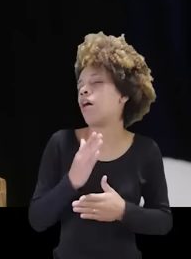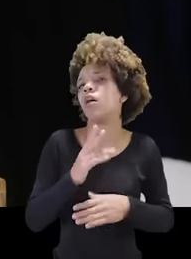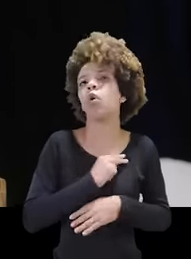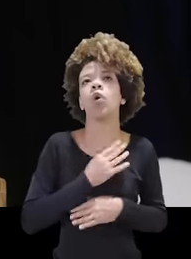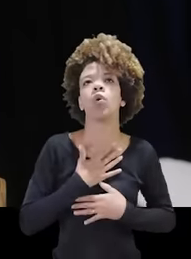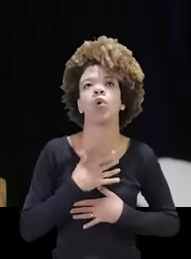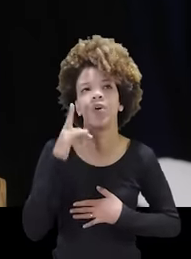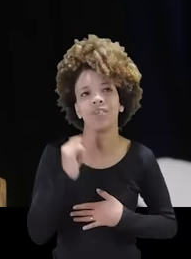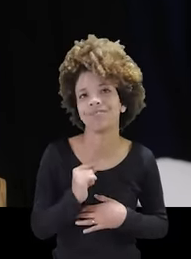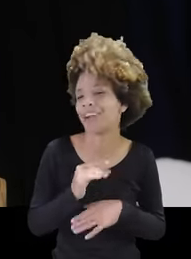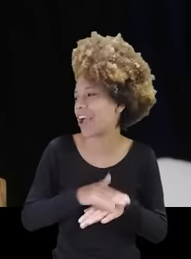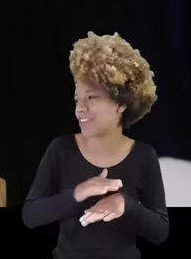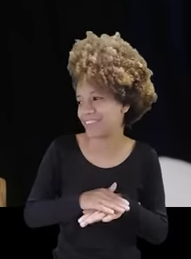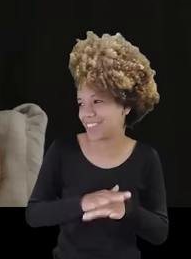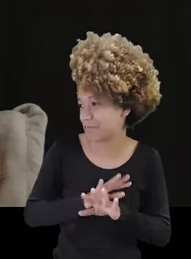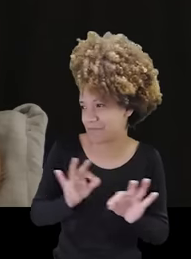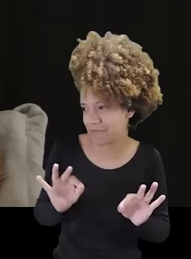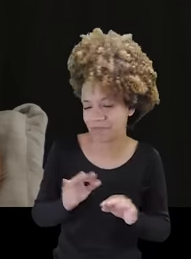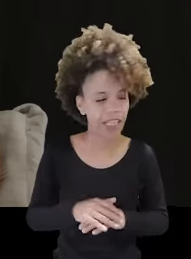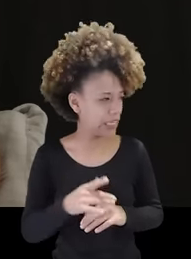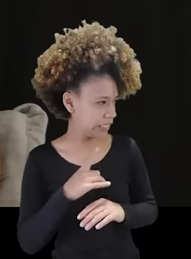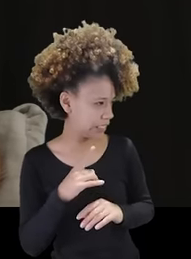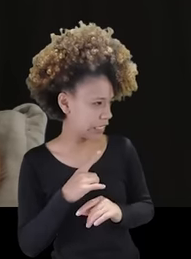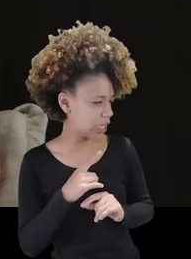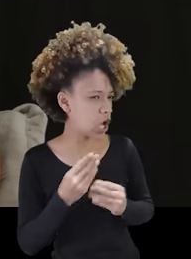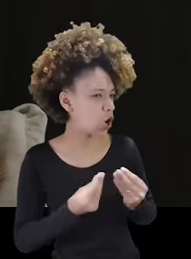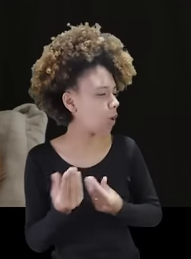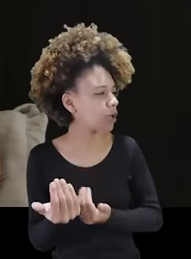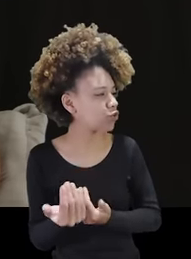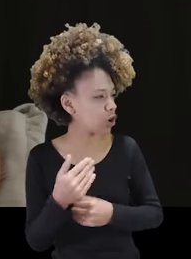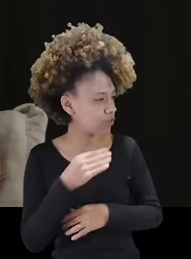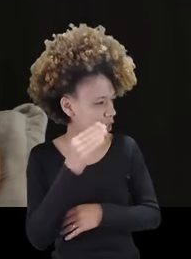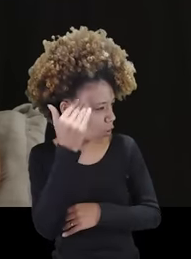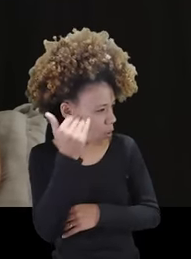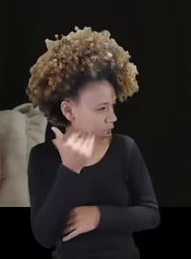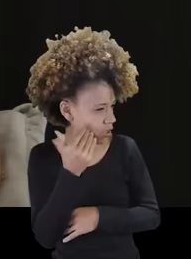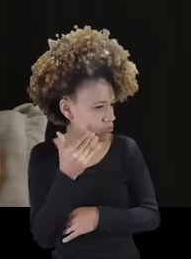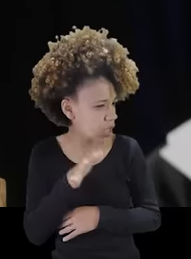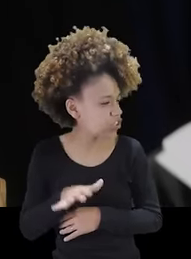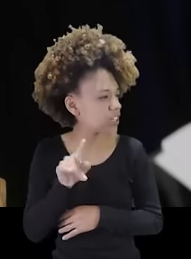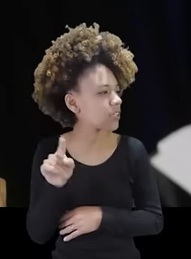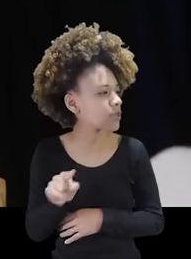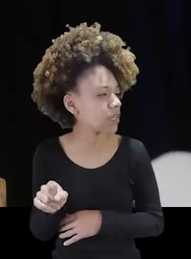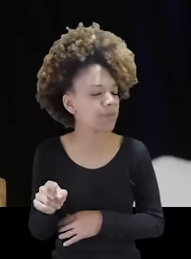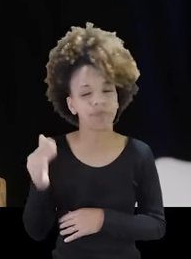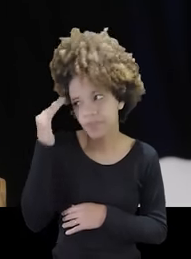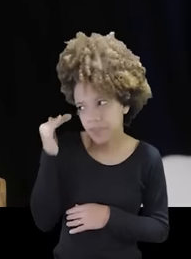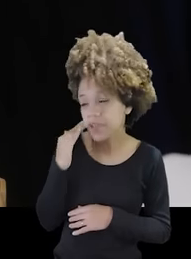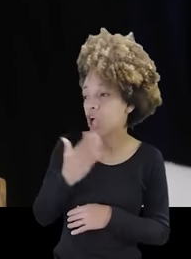Pronto já fiz o que eu tinha que ter feito e tem umas coisas de como é que é o jovem em coreano a geração z